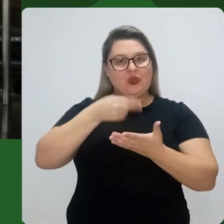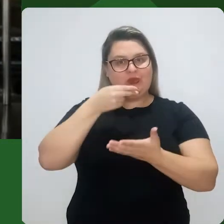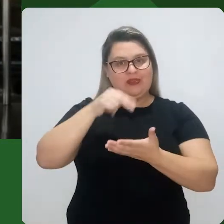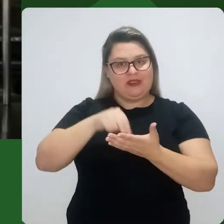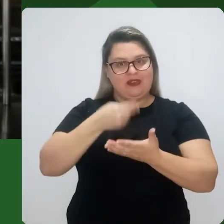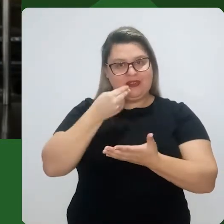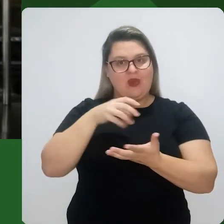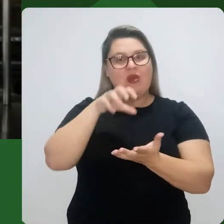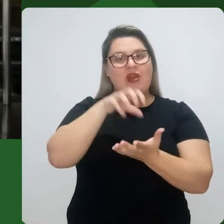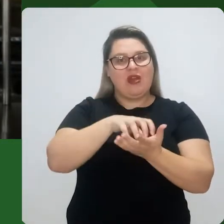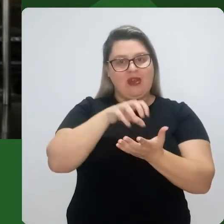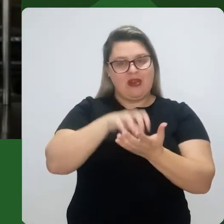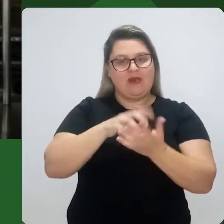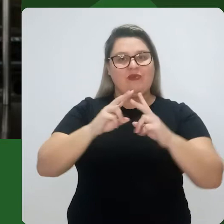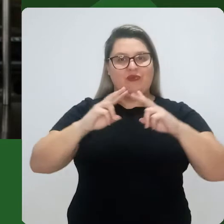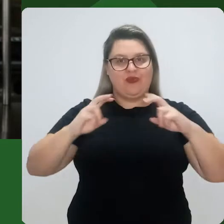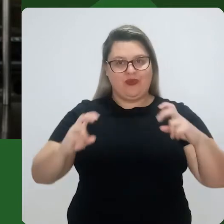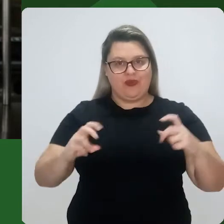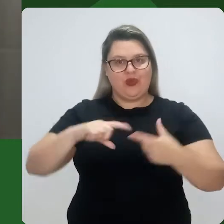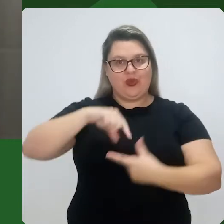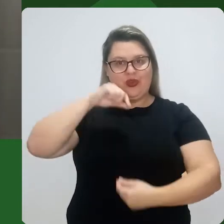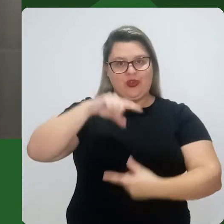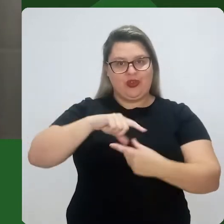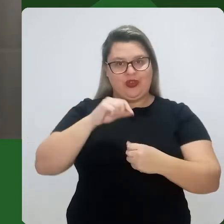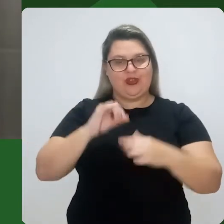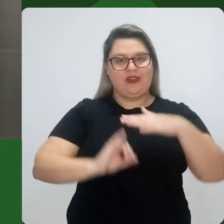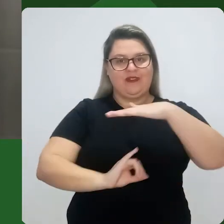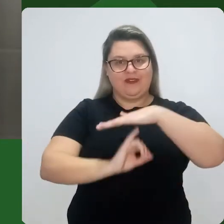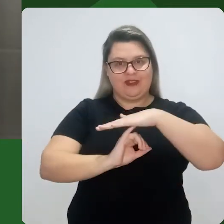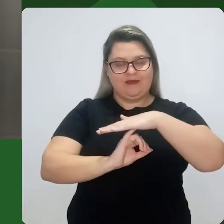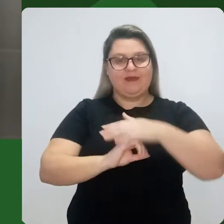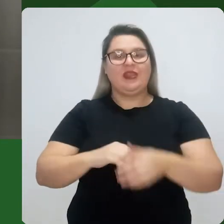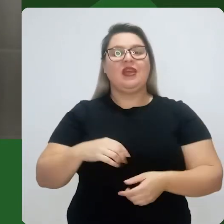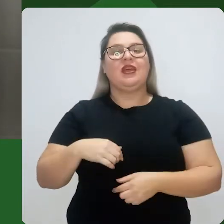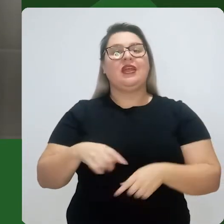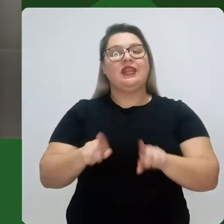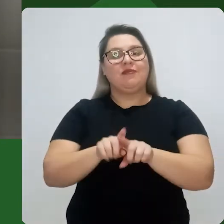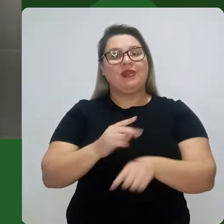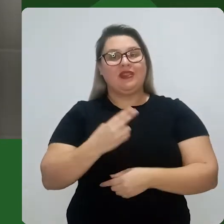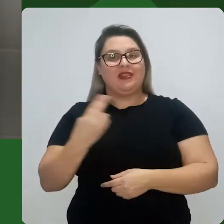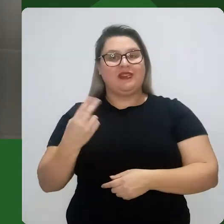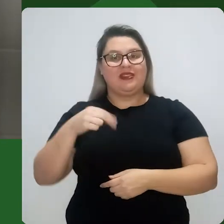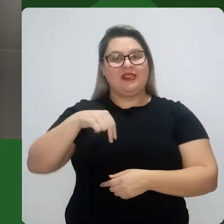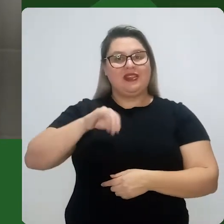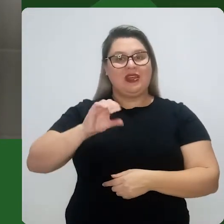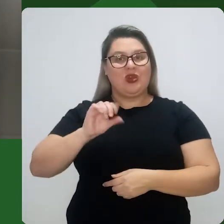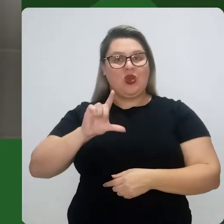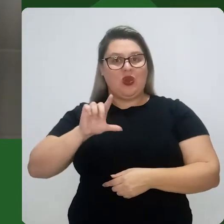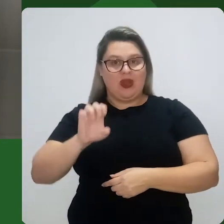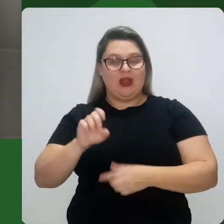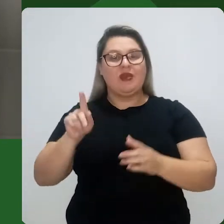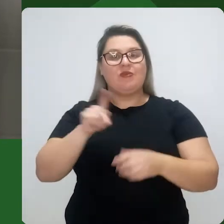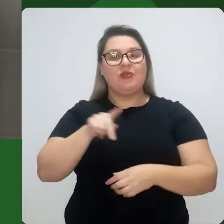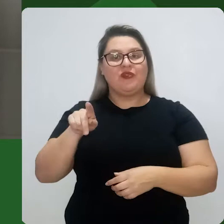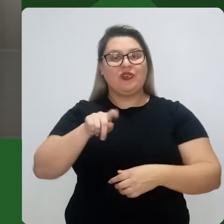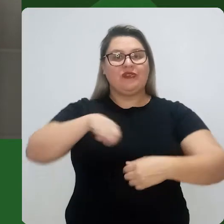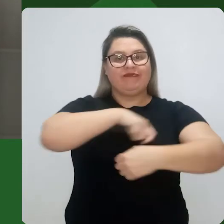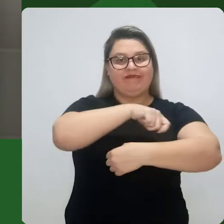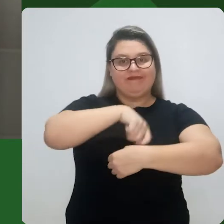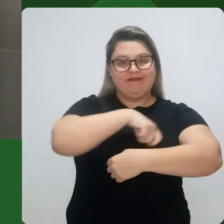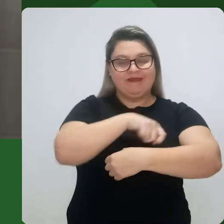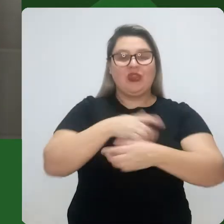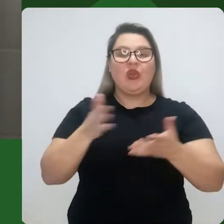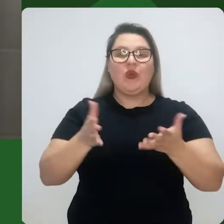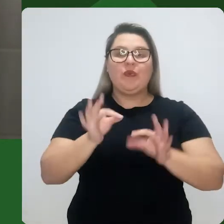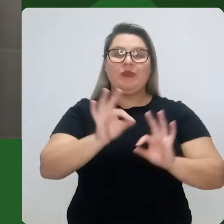do campus Florianópolis Continente do IFSC. Eu sou Nicole Pelaez, professora de gastronomia, e